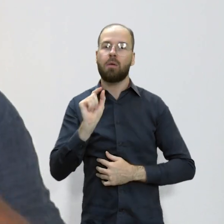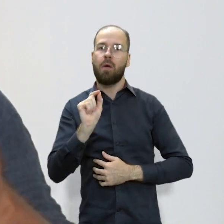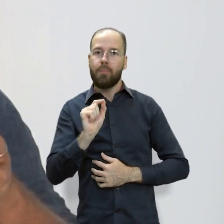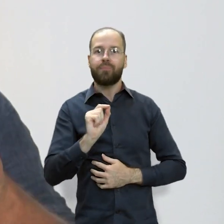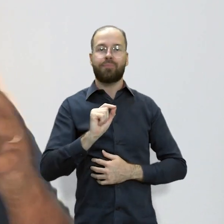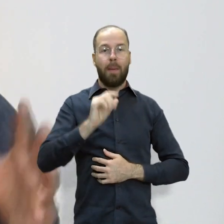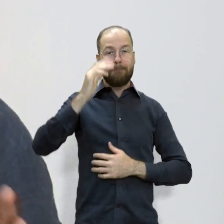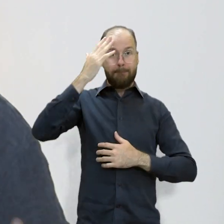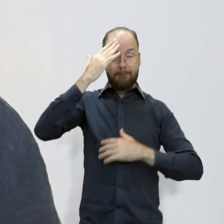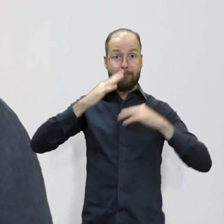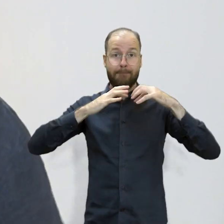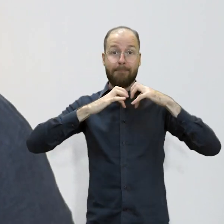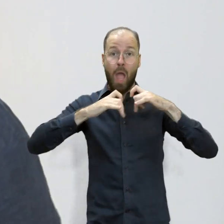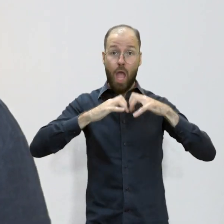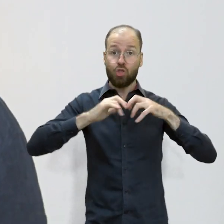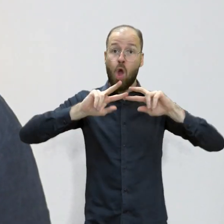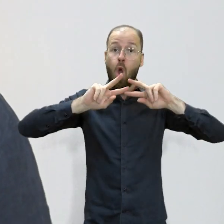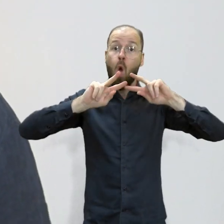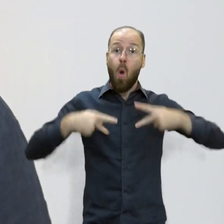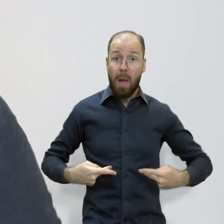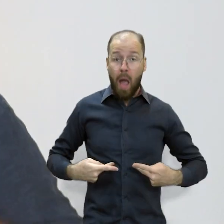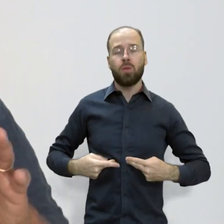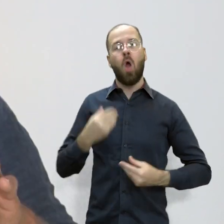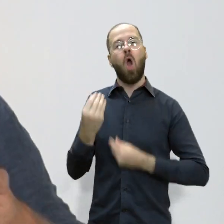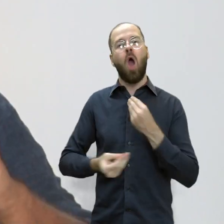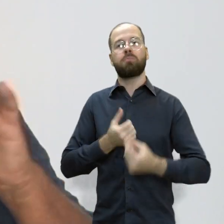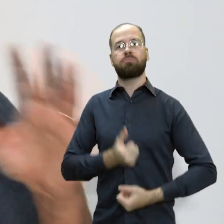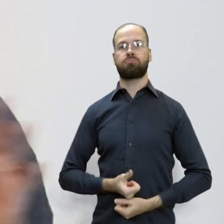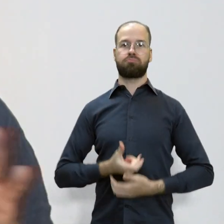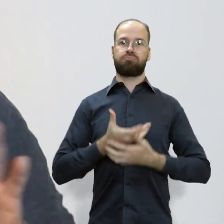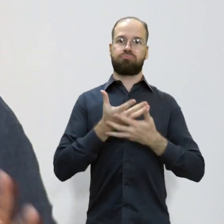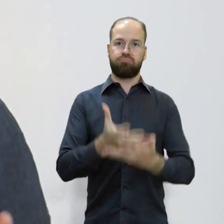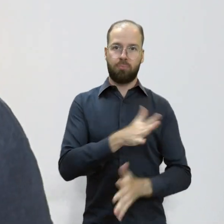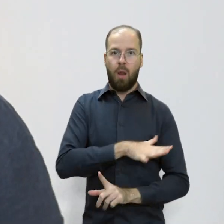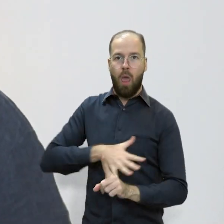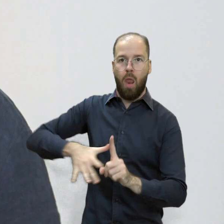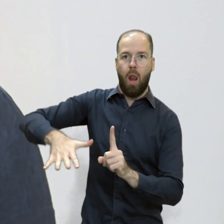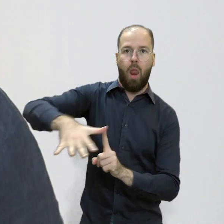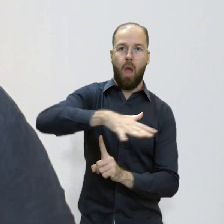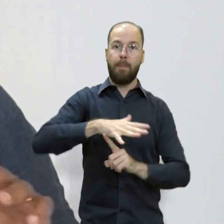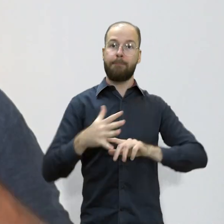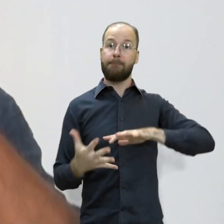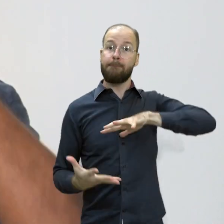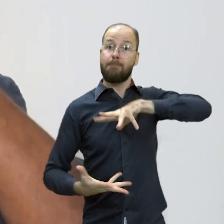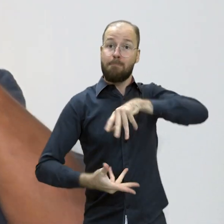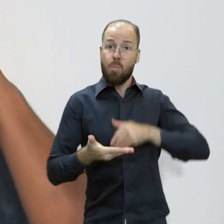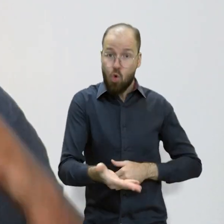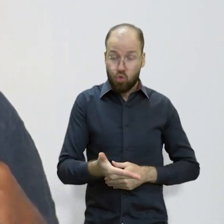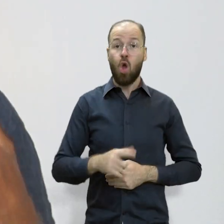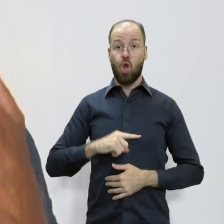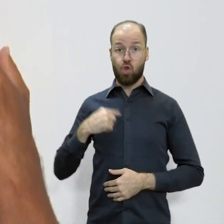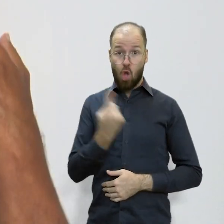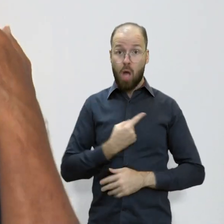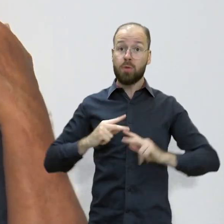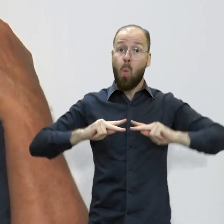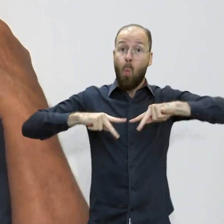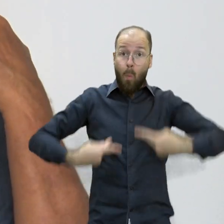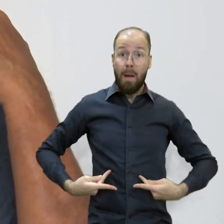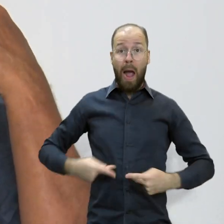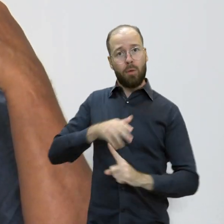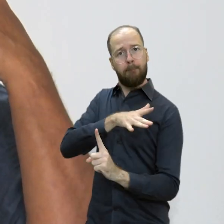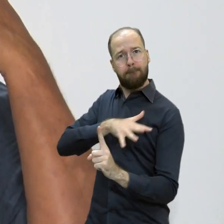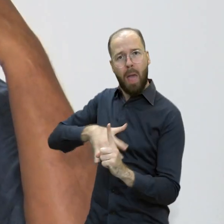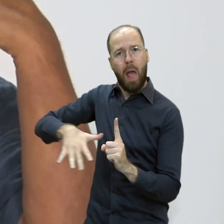por meio da expressão ser no mundo, né? Nós somos ser no mundo. E ser no mundo é uma forma de dizer que nós